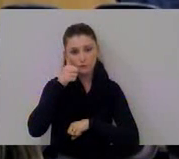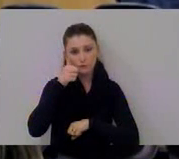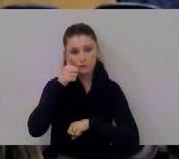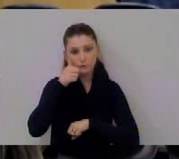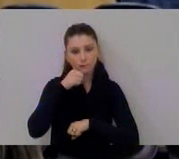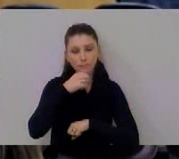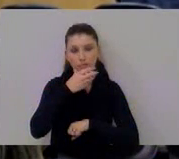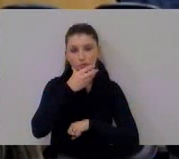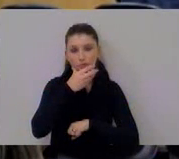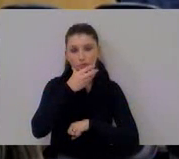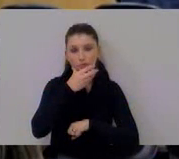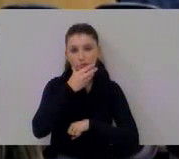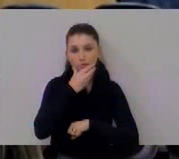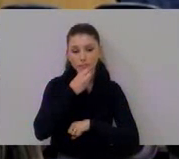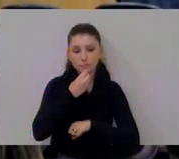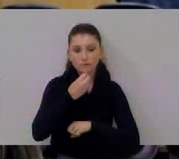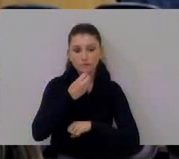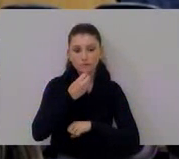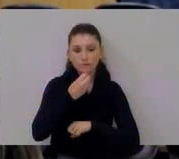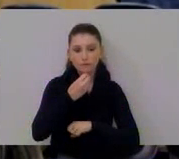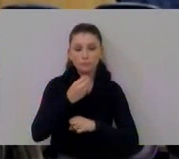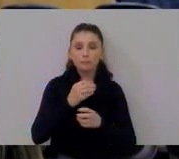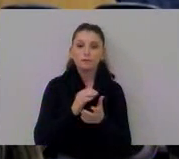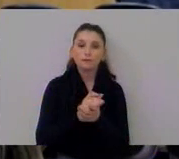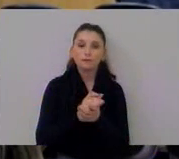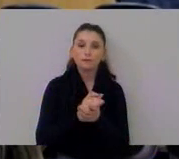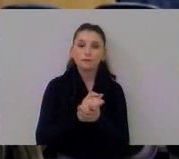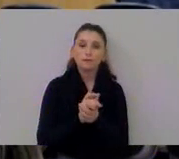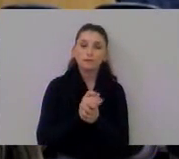as pessoas do Ana Maria, a